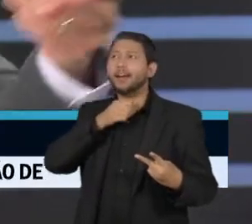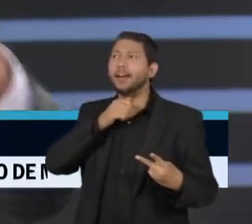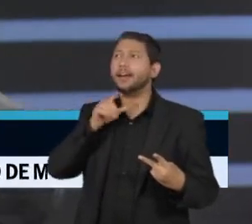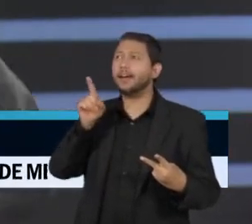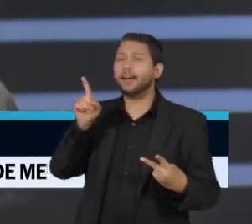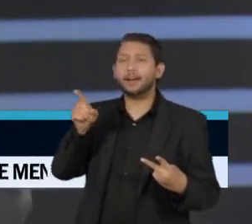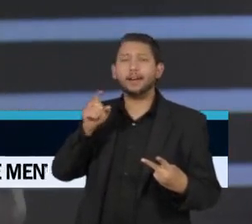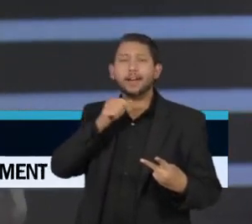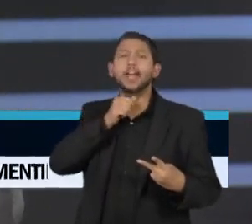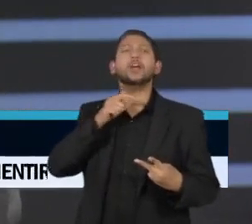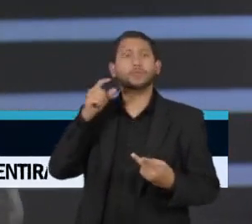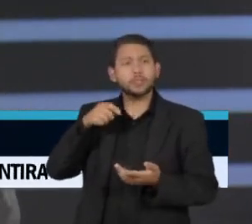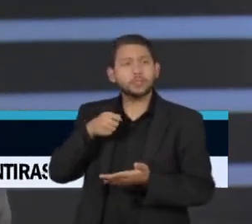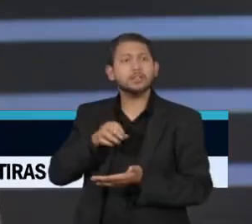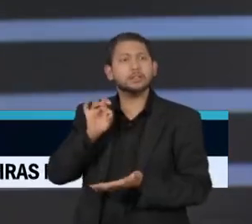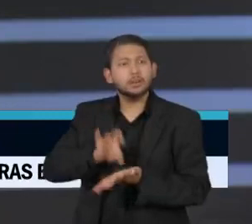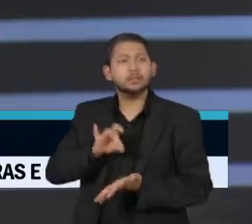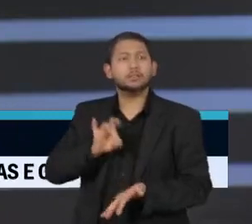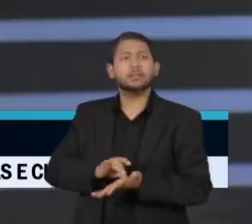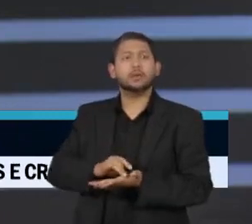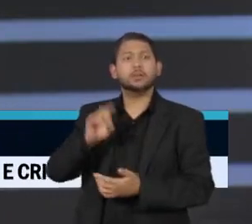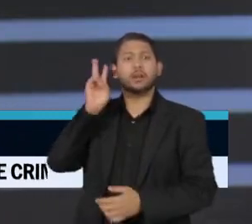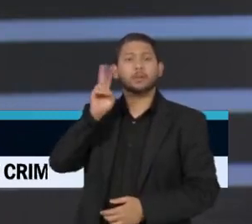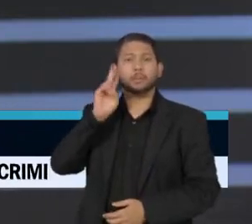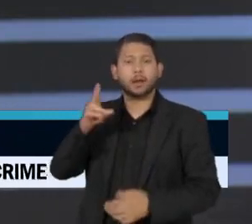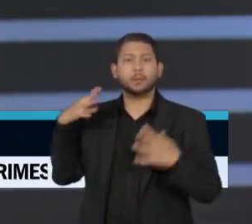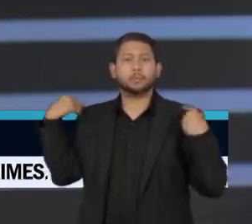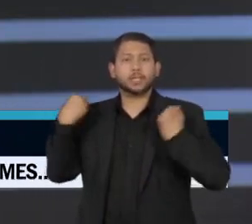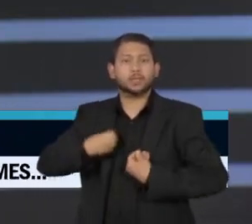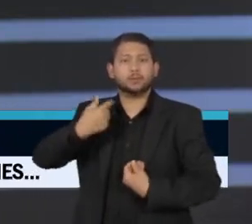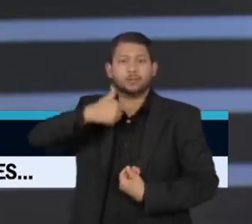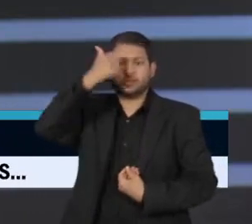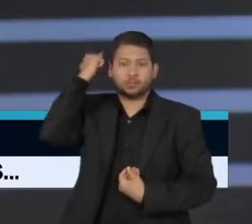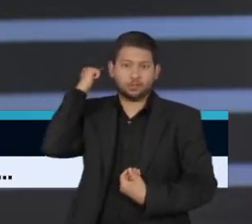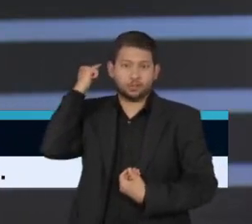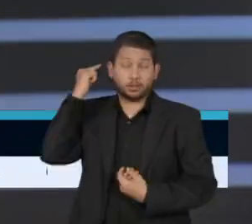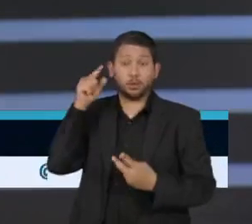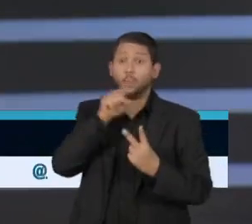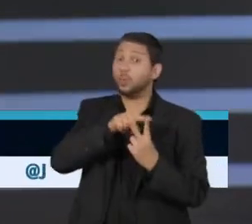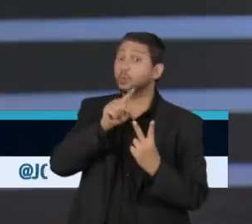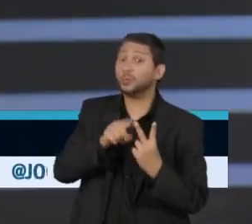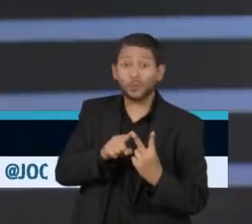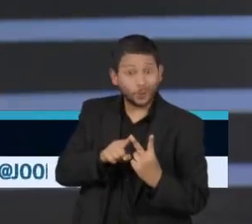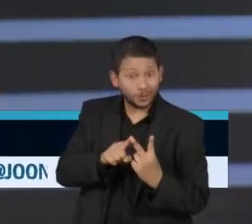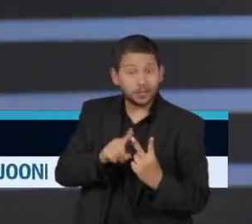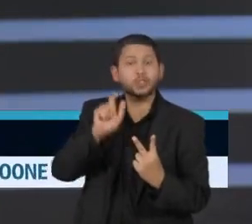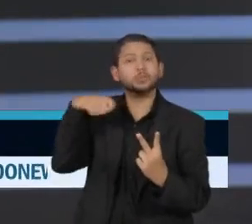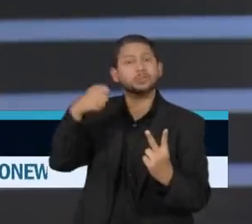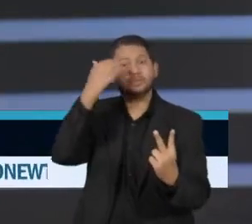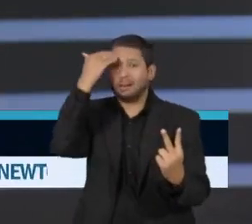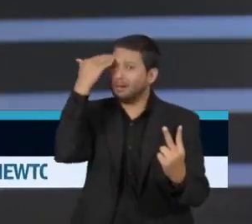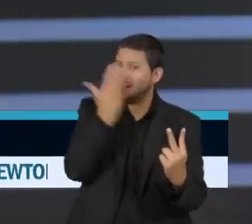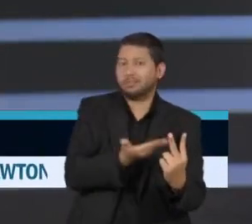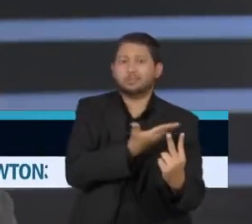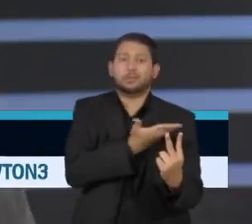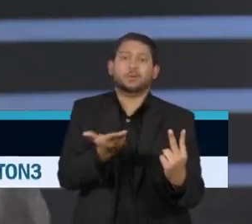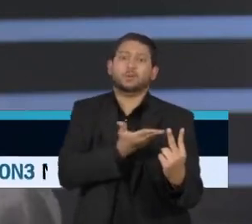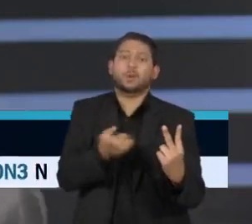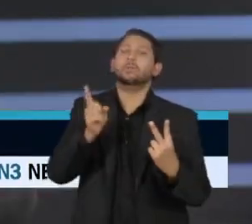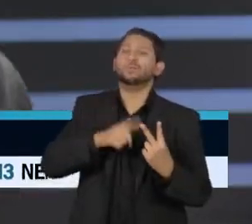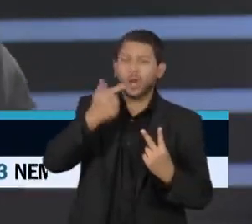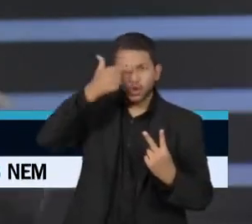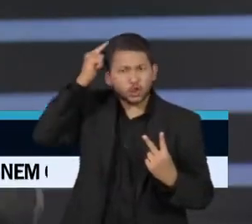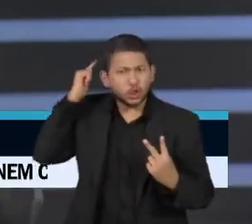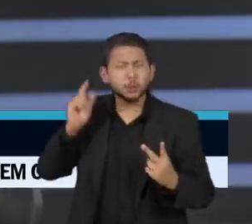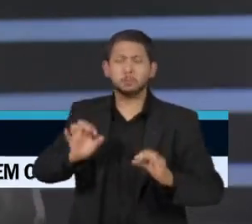eu fiz questão de lembrar o Ministro Alexandre Moraes nós temos uma dívida histórica para com o Ministro Alexandre Moraes que